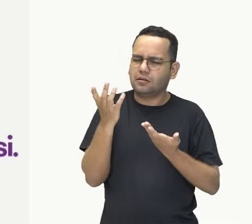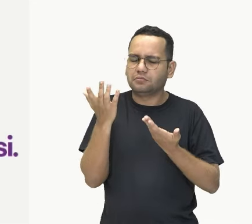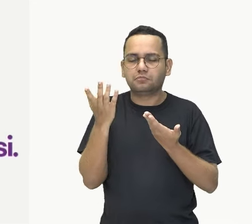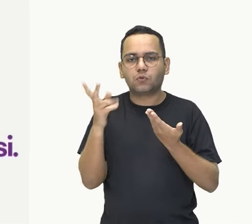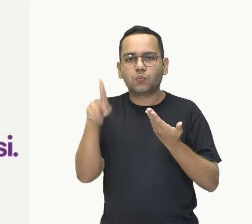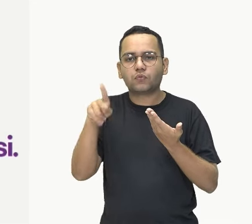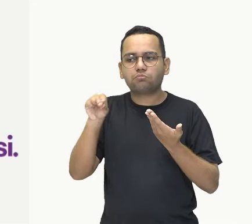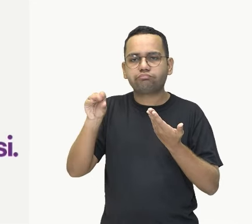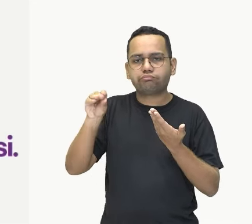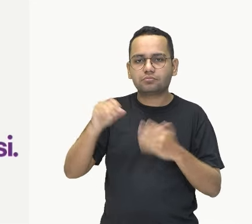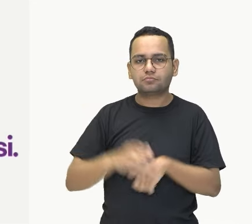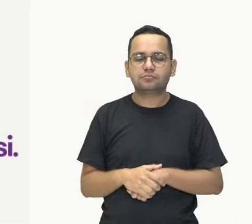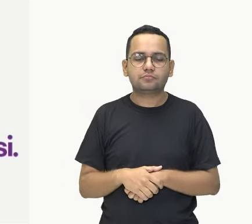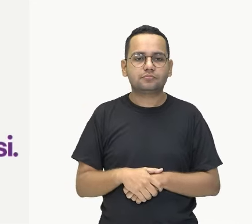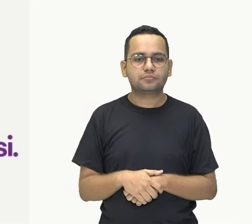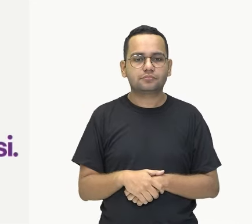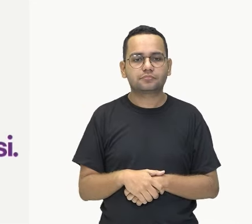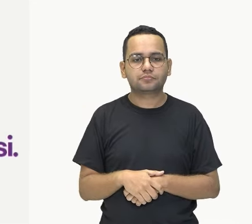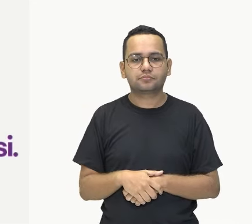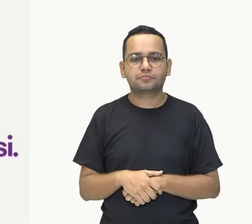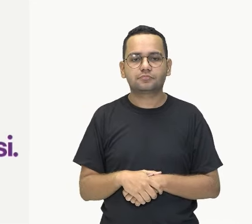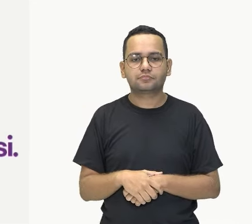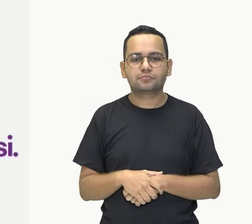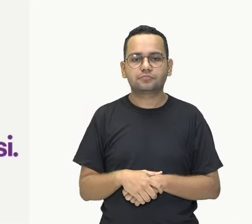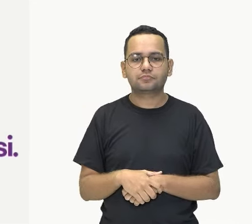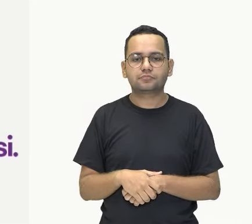lá. Seguindo em frente,